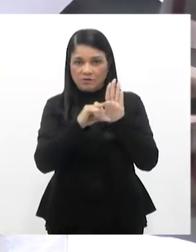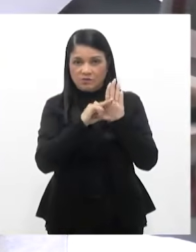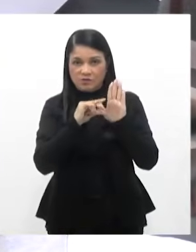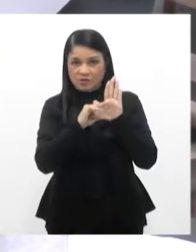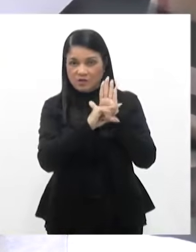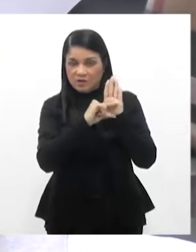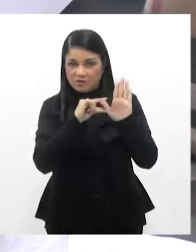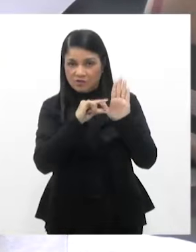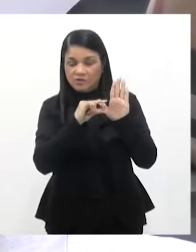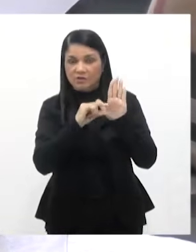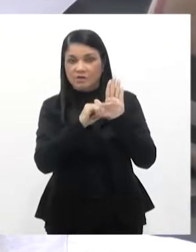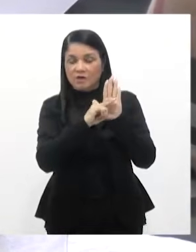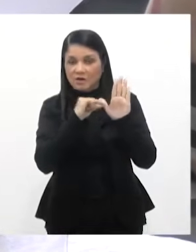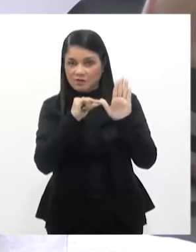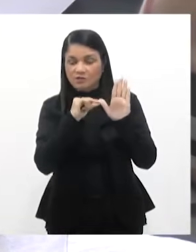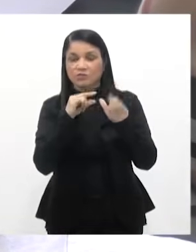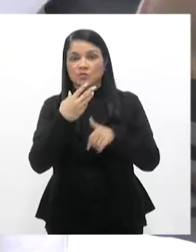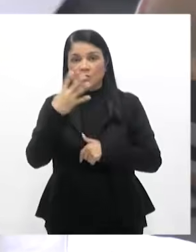parágrafo 3º,